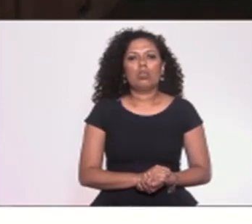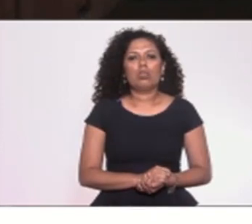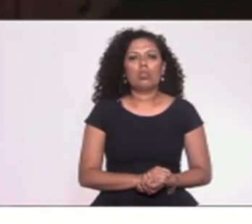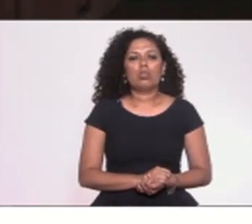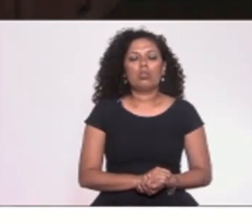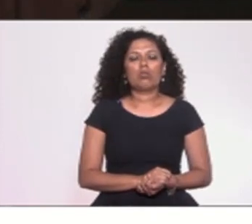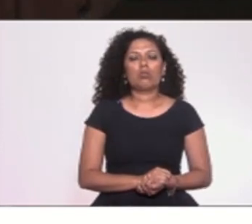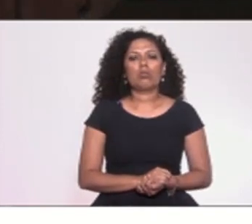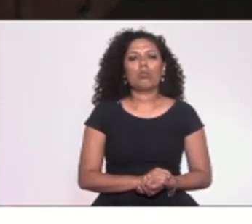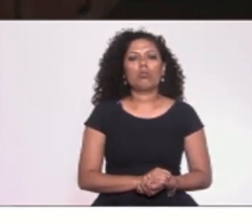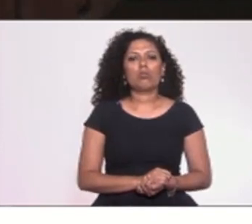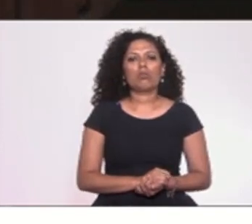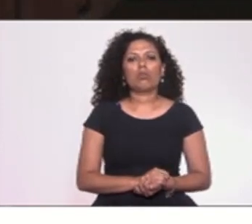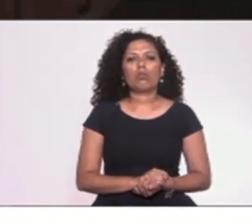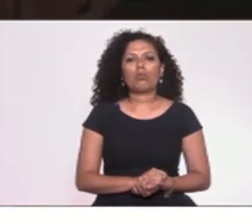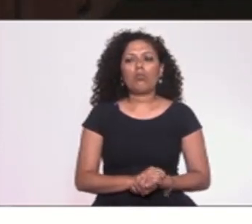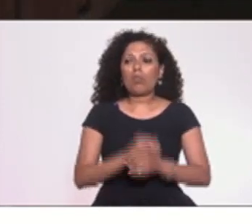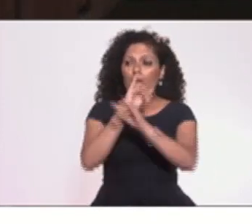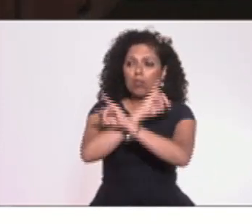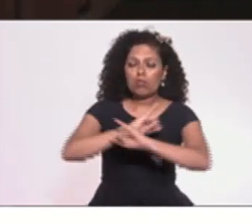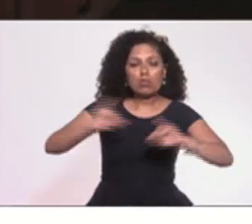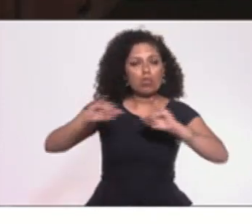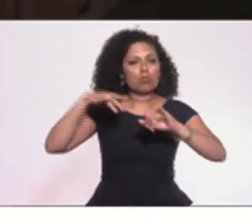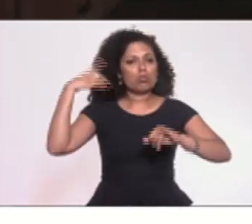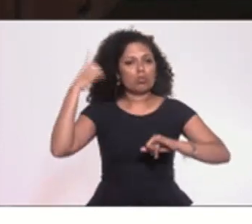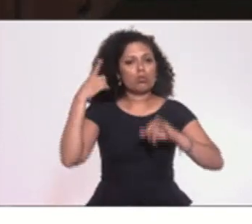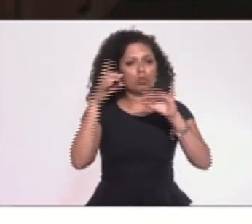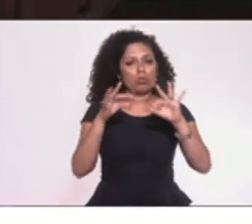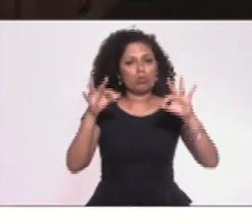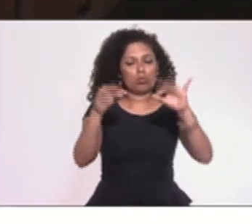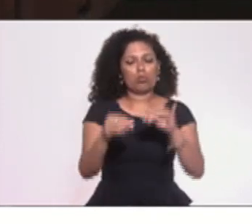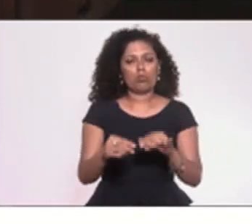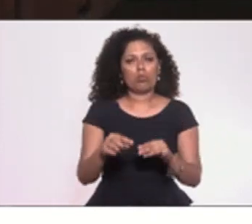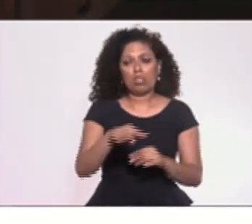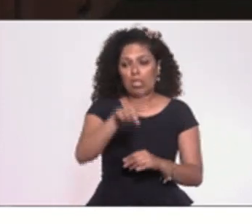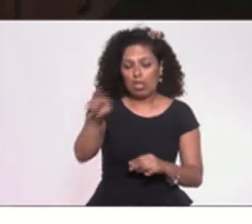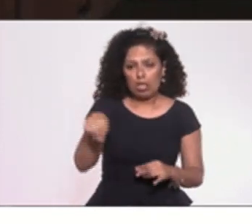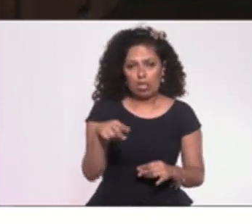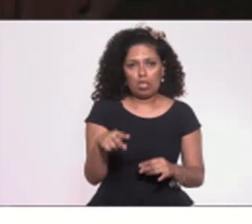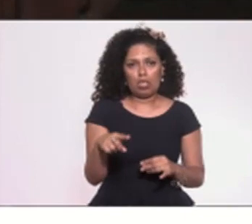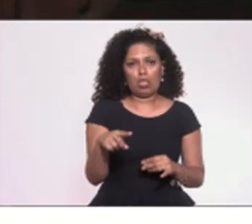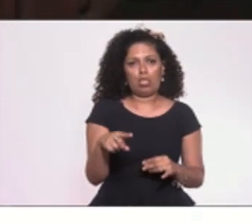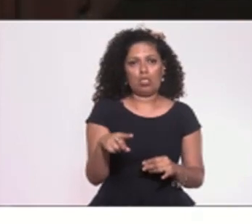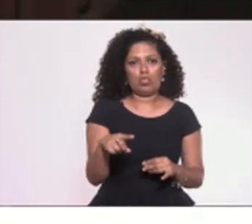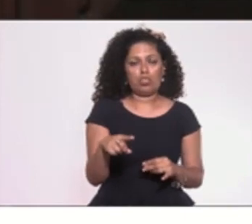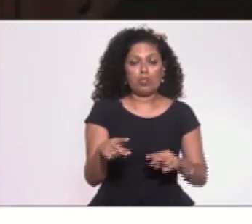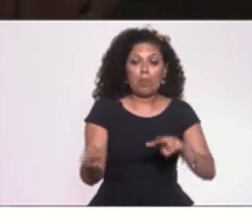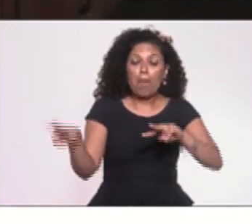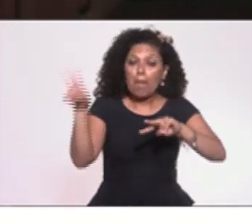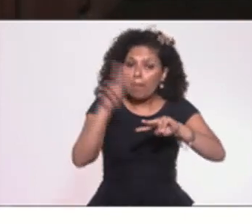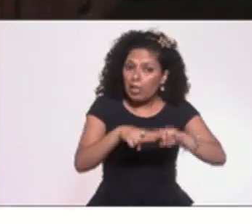aludidos parlamentares estaduais, eles foram presos